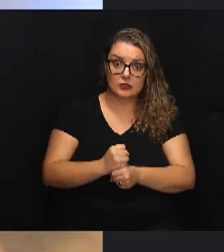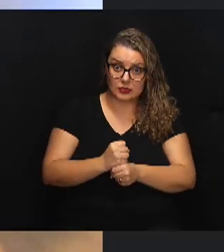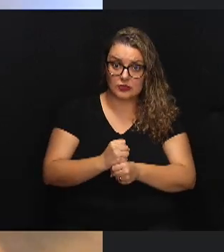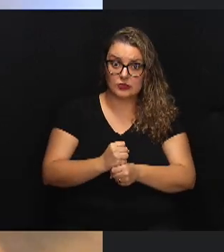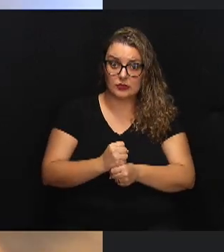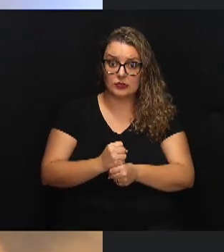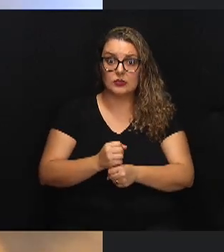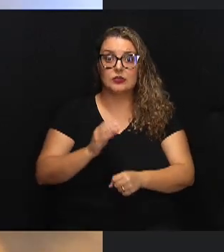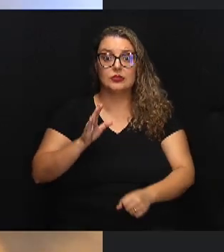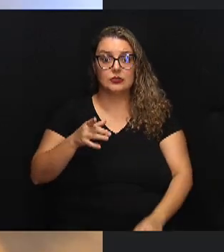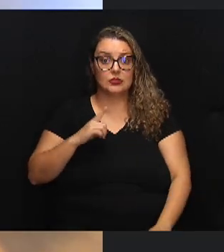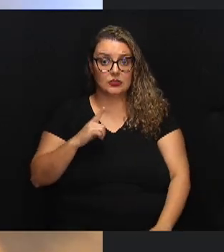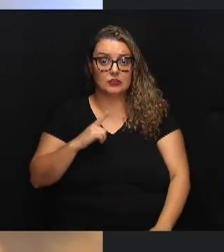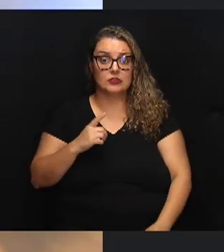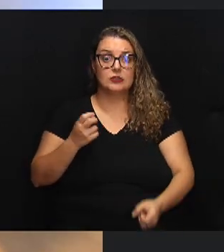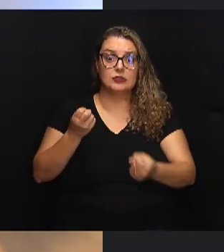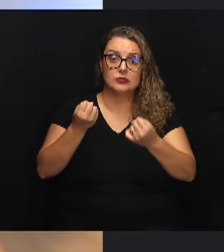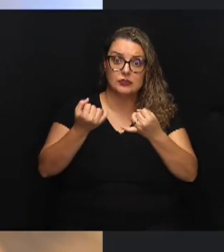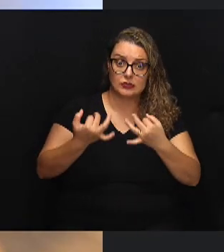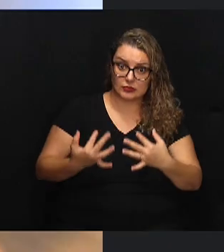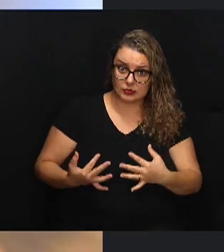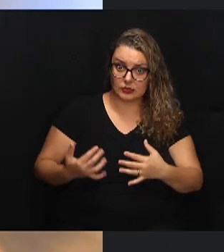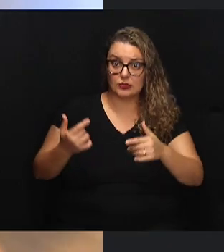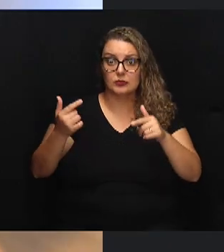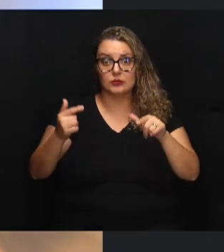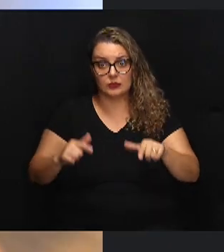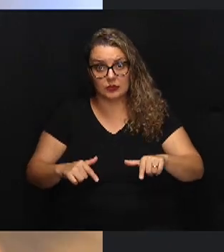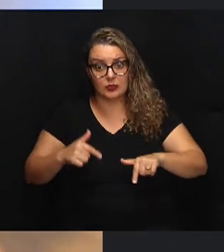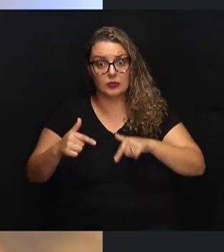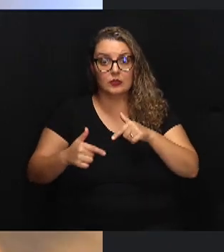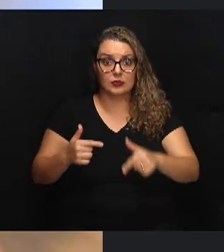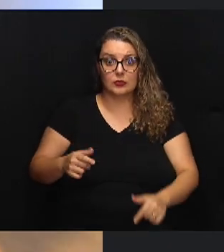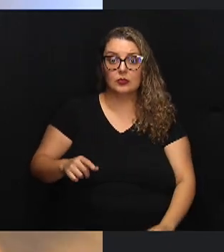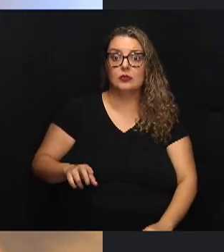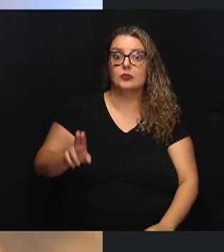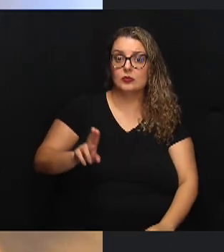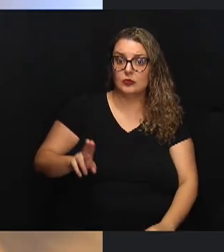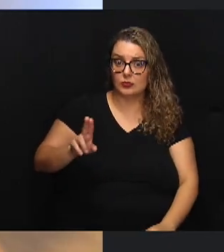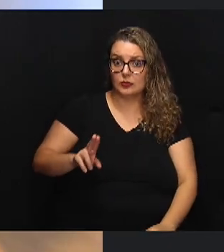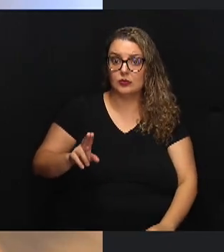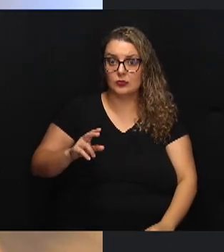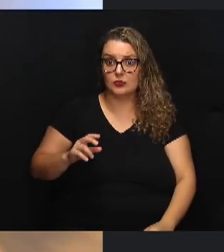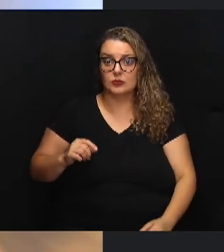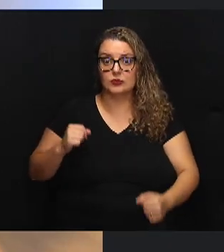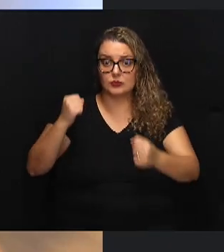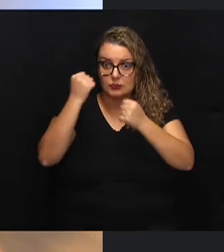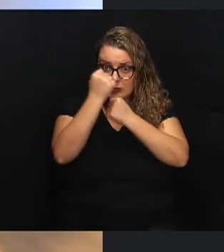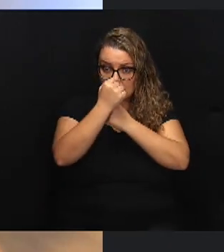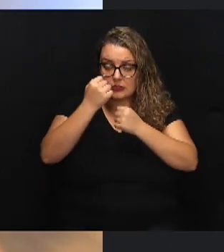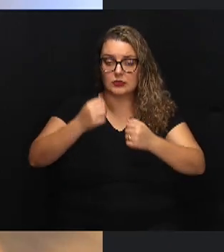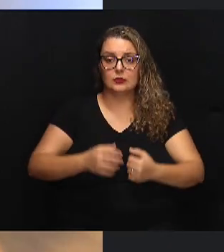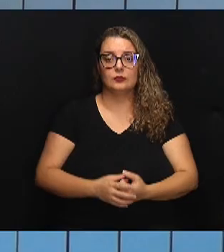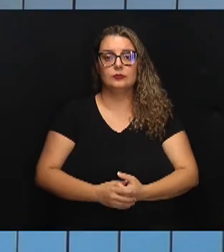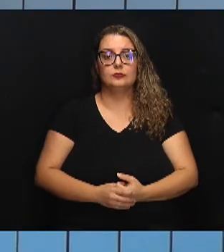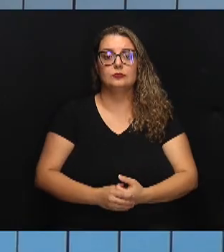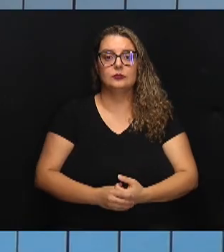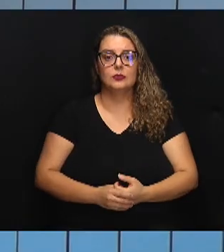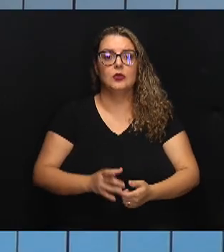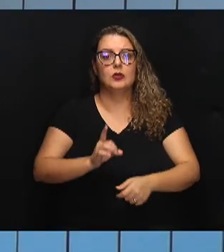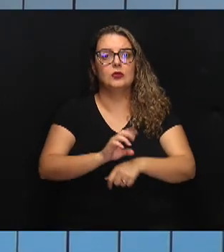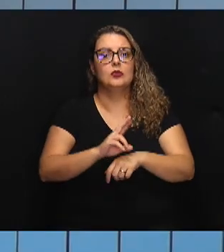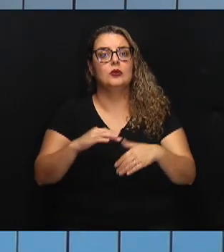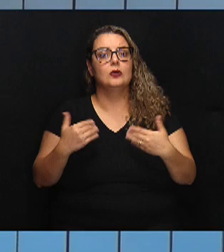já devem ter sido orientados ali no local de trabalho sobre o uso de equipamentos de proteção. Doutora, qual